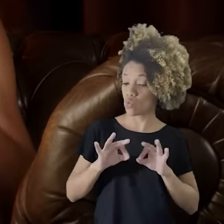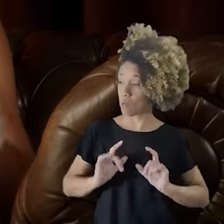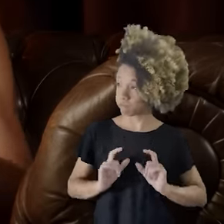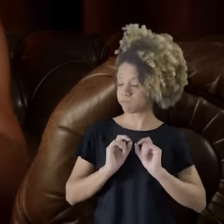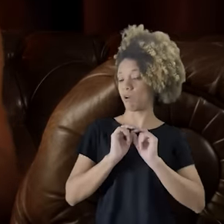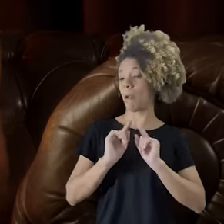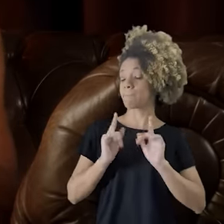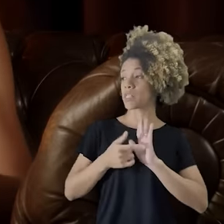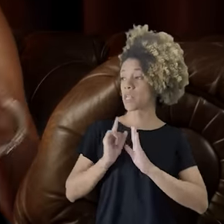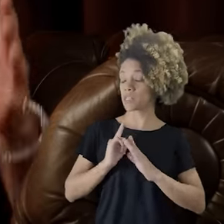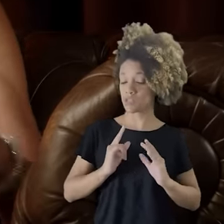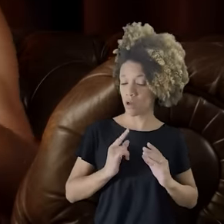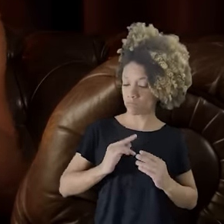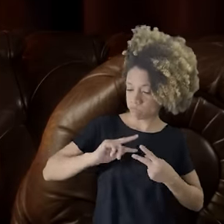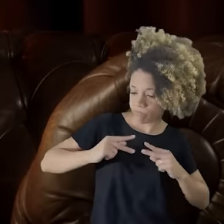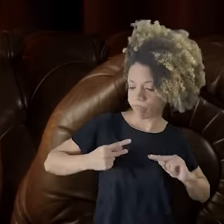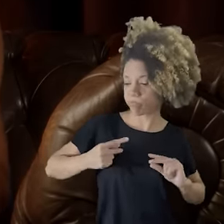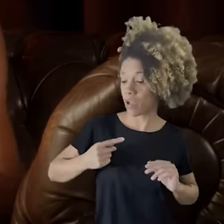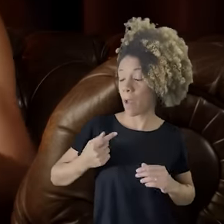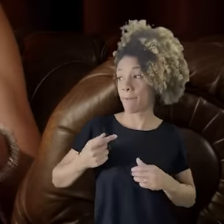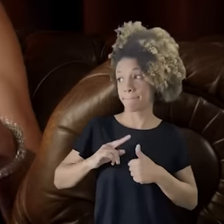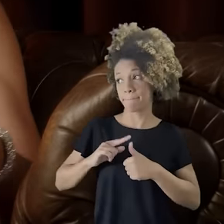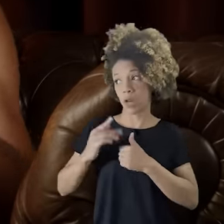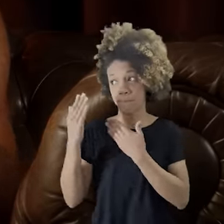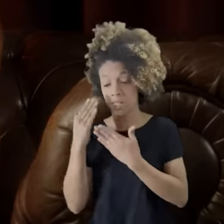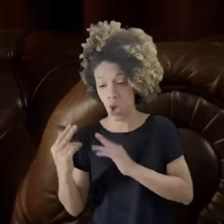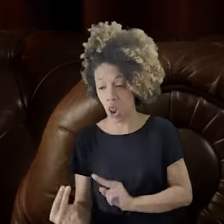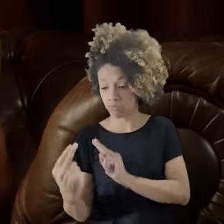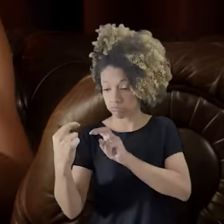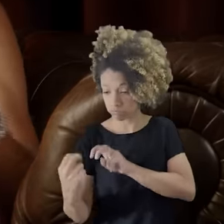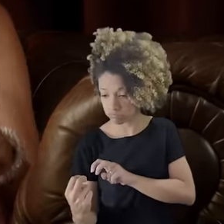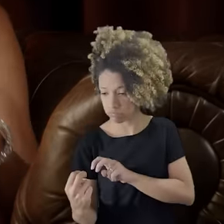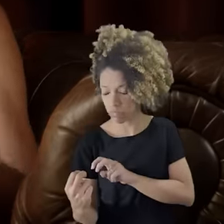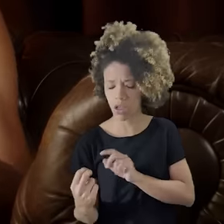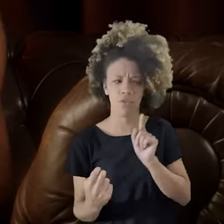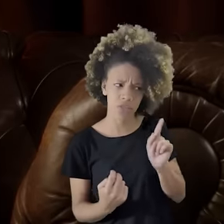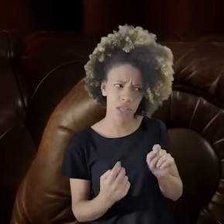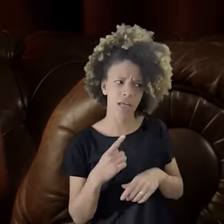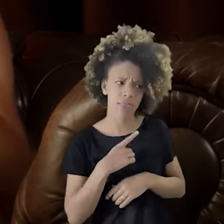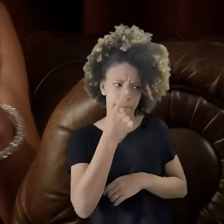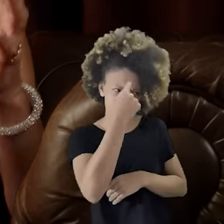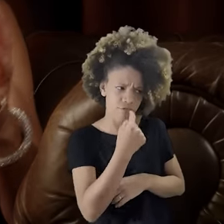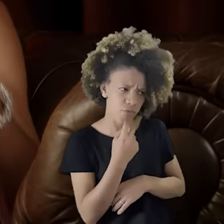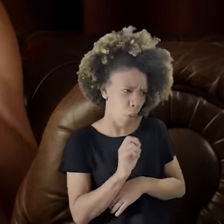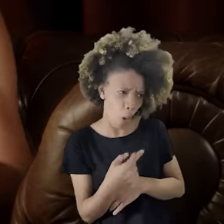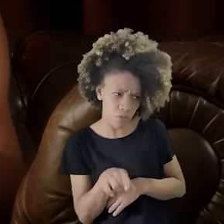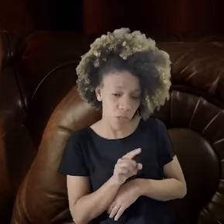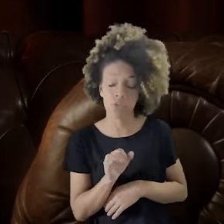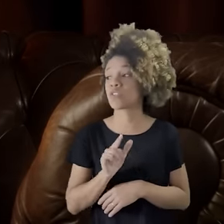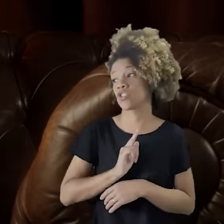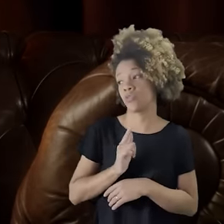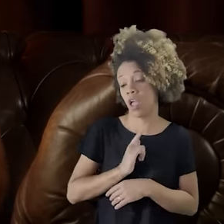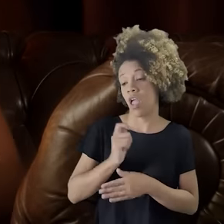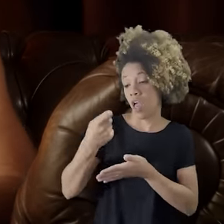hormonizar só que antes de memorizar a gente tem que passar com a psicóloga com a psicóloga vai olhar para mim e vai falar assim não você tem perfil ou não tem se